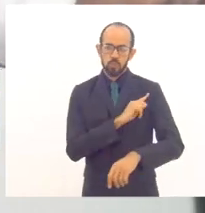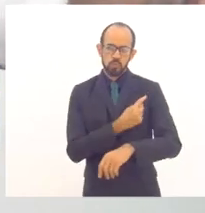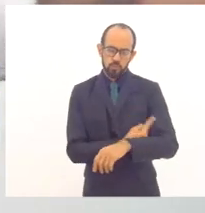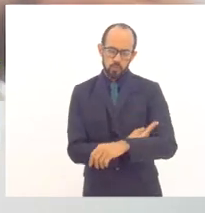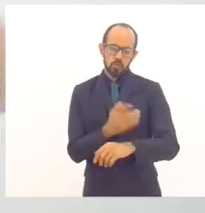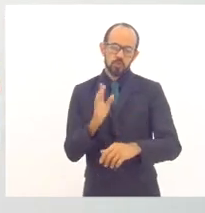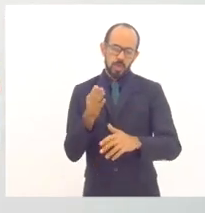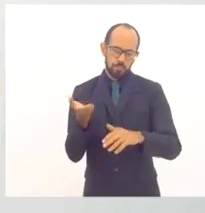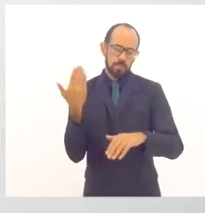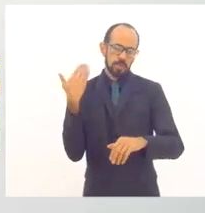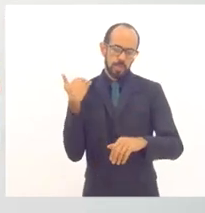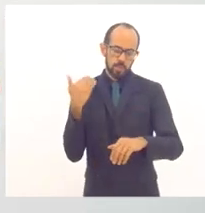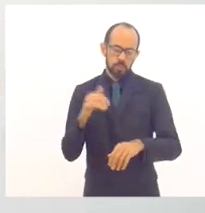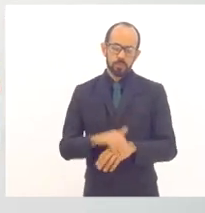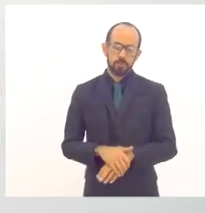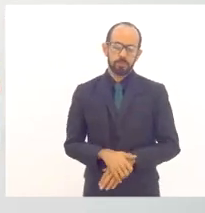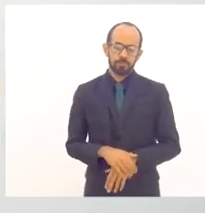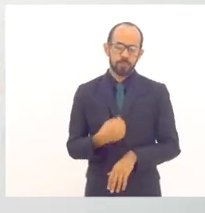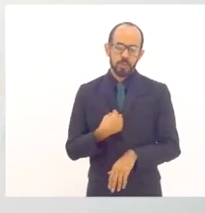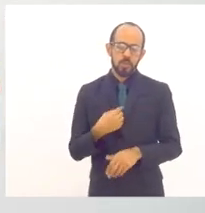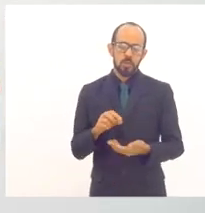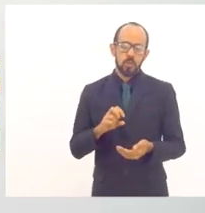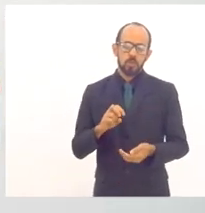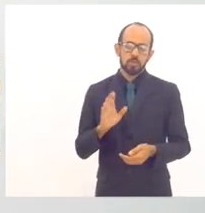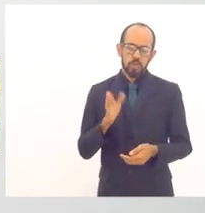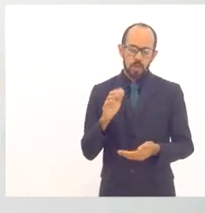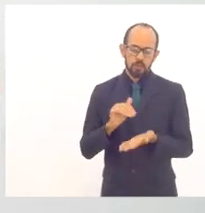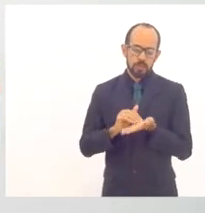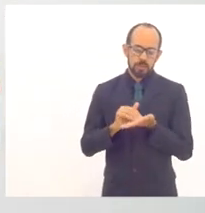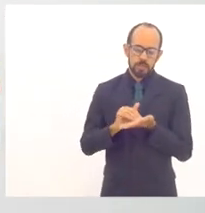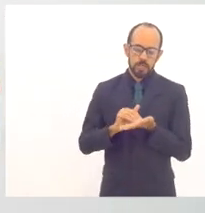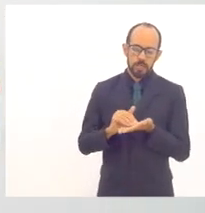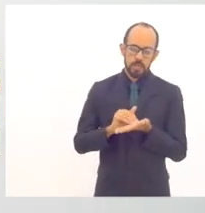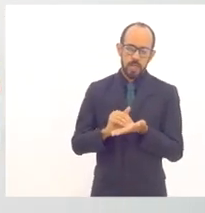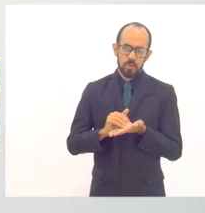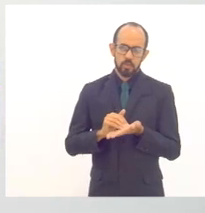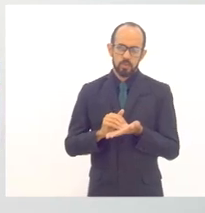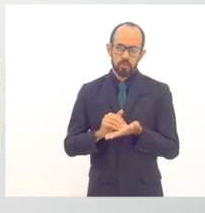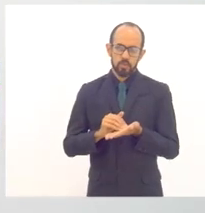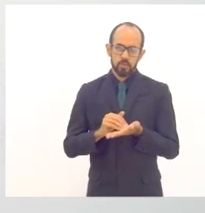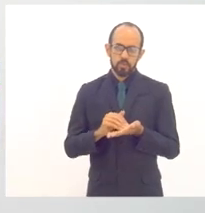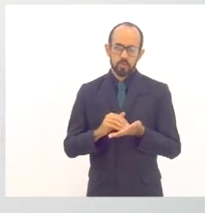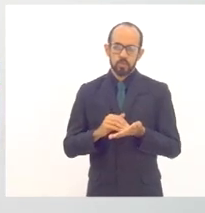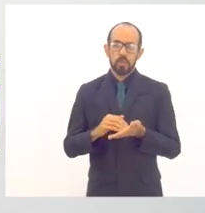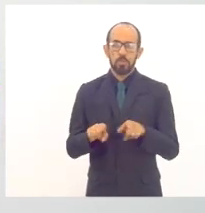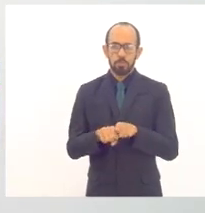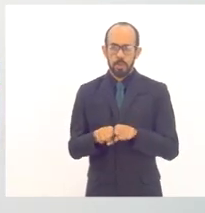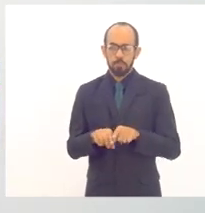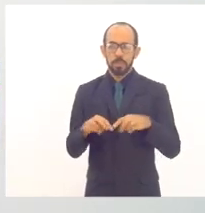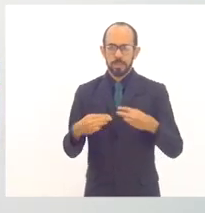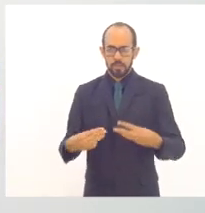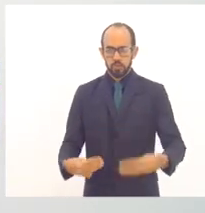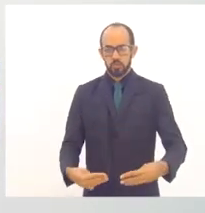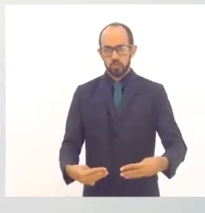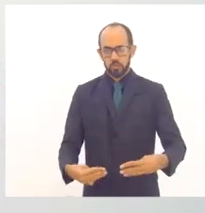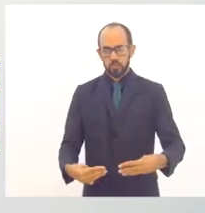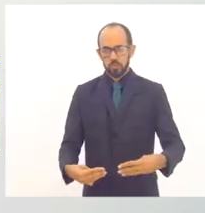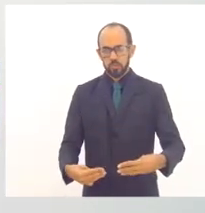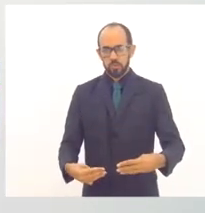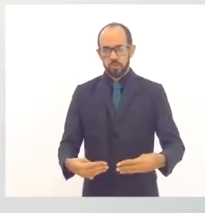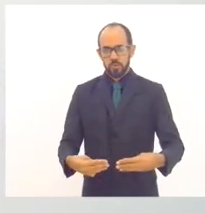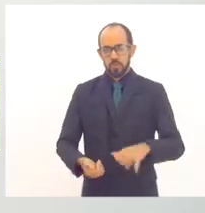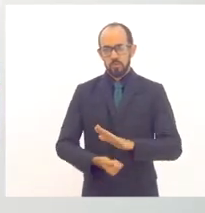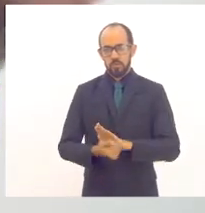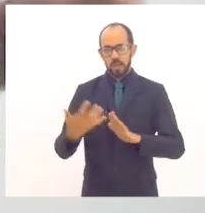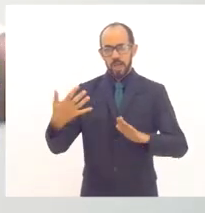essa ideia. Por exemplo, eu fui secretário de Estado, né? Fui ministro também. Mas eu, vários projetos, aqui no Brasil